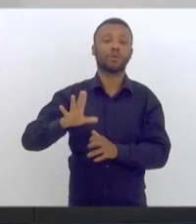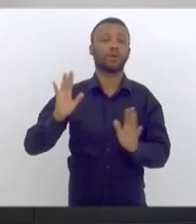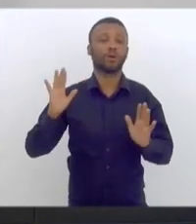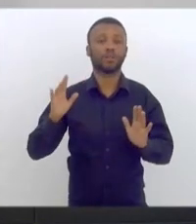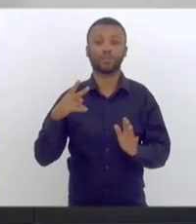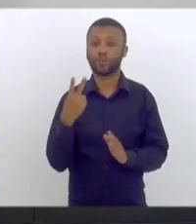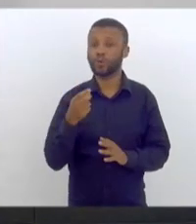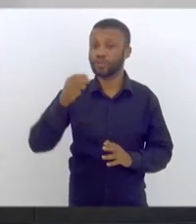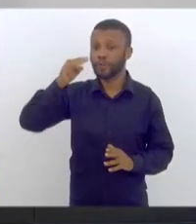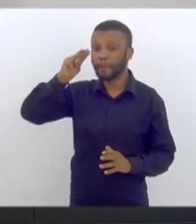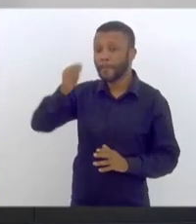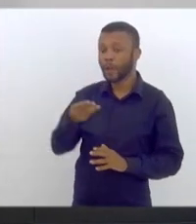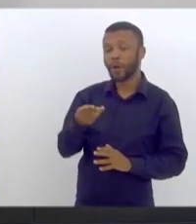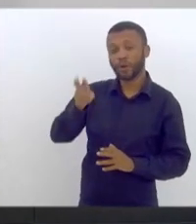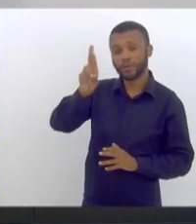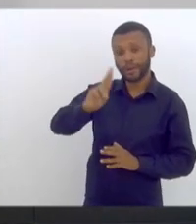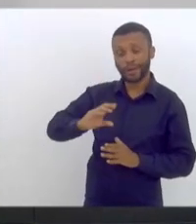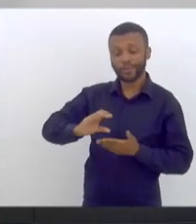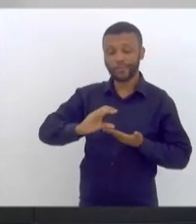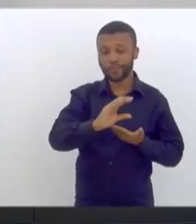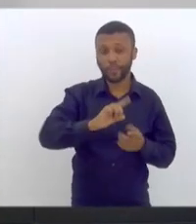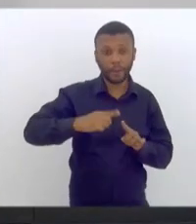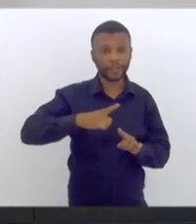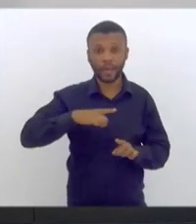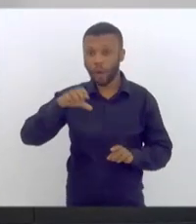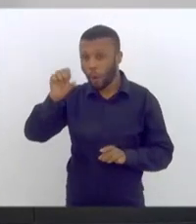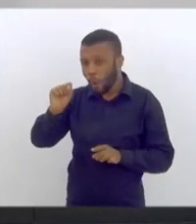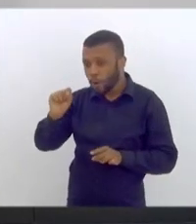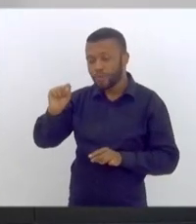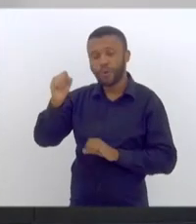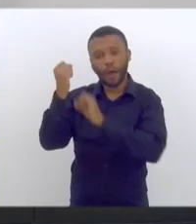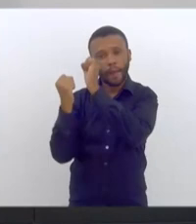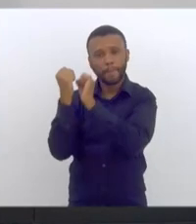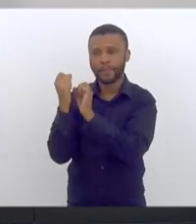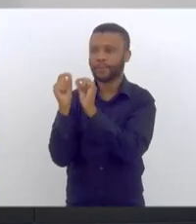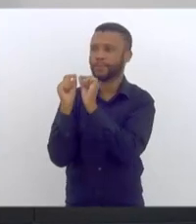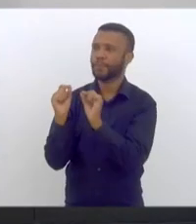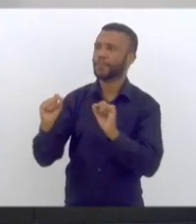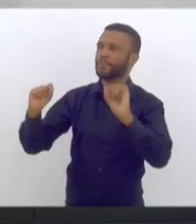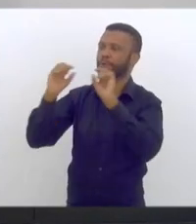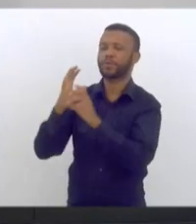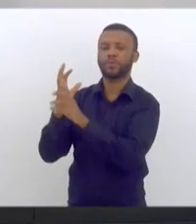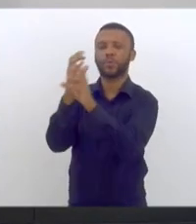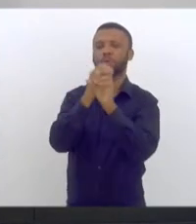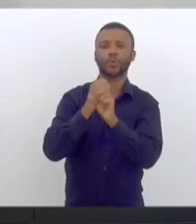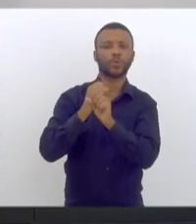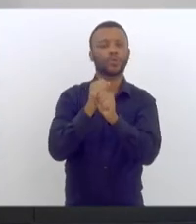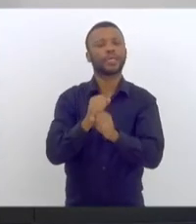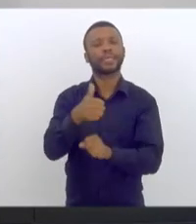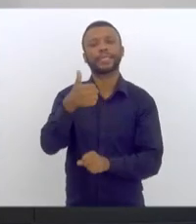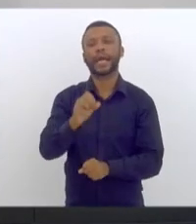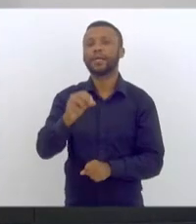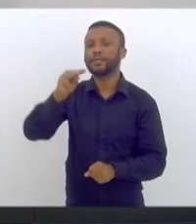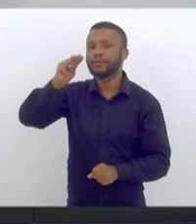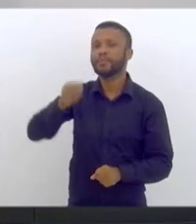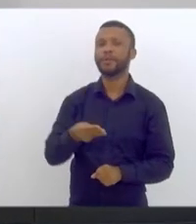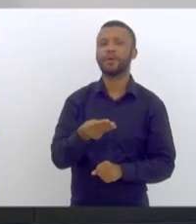dois milhões e tem oito empresas que no total dão 10 milhões como é que a